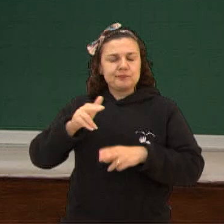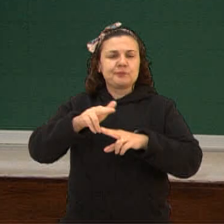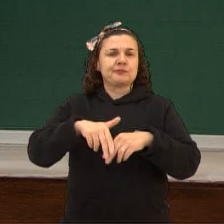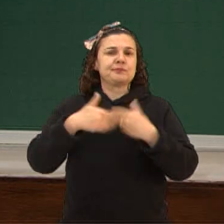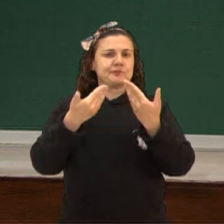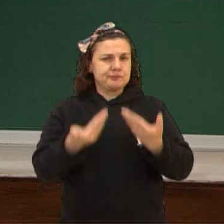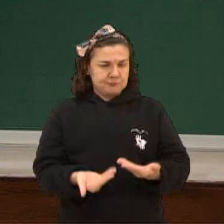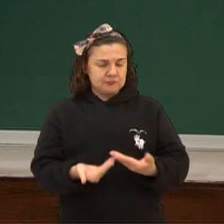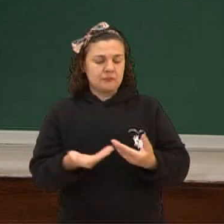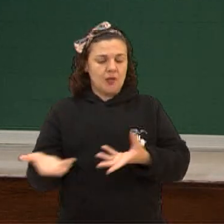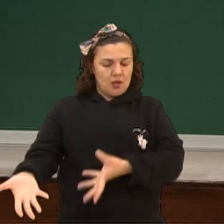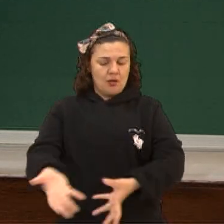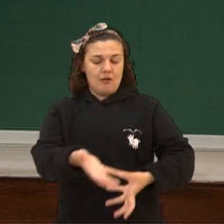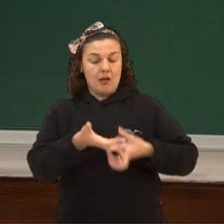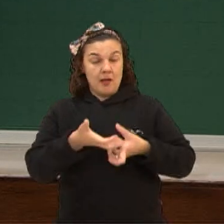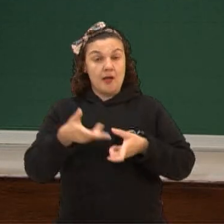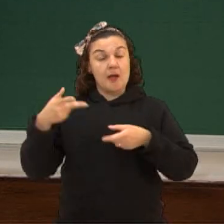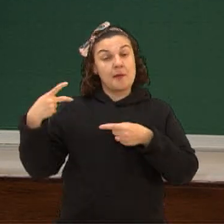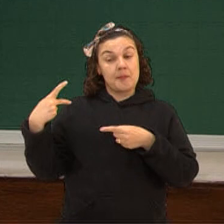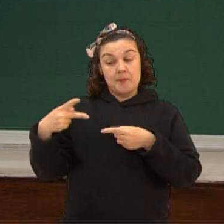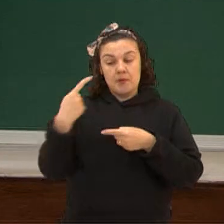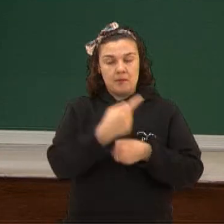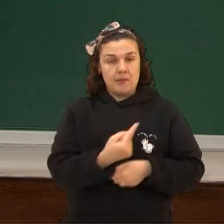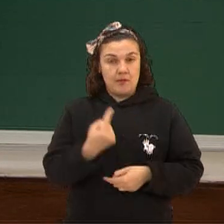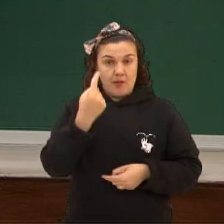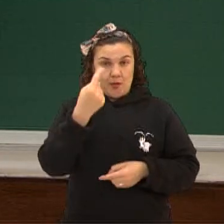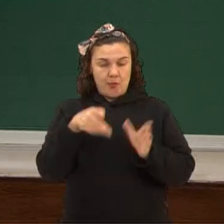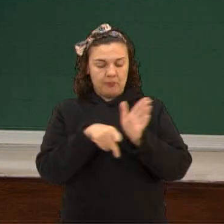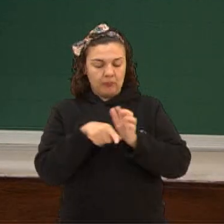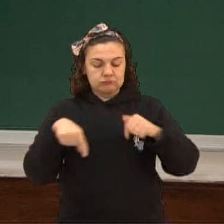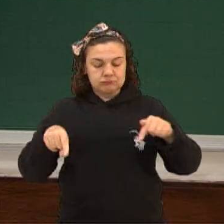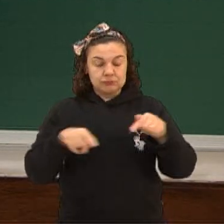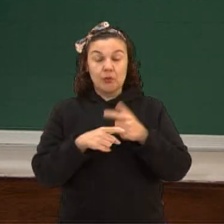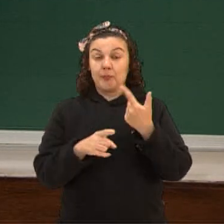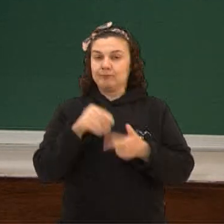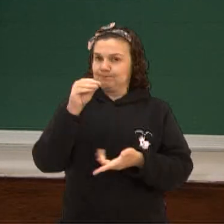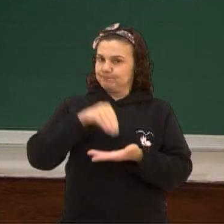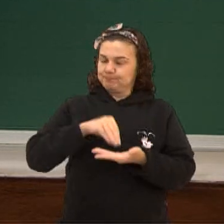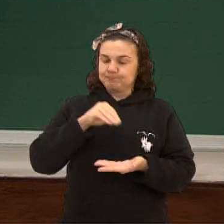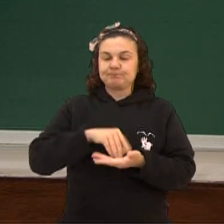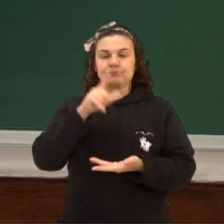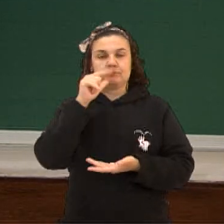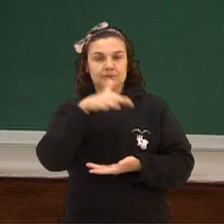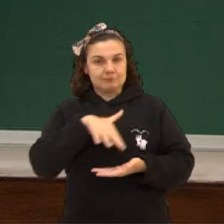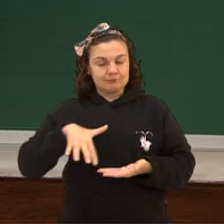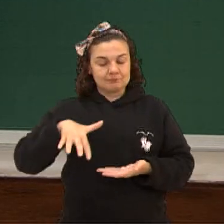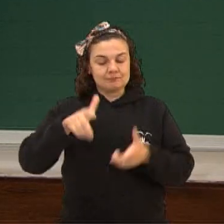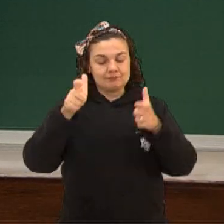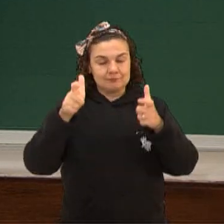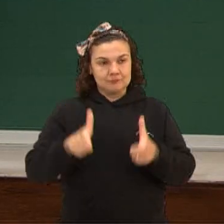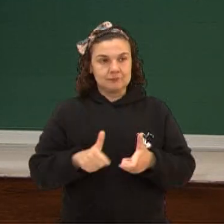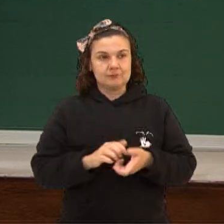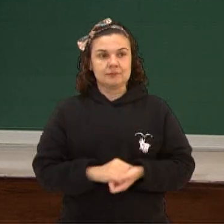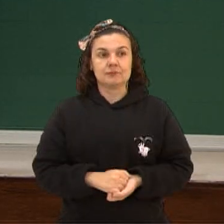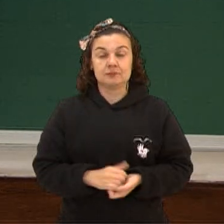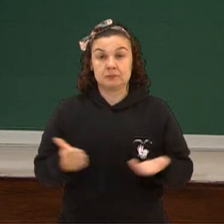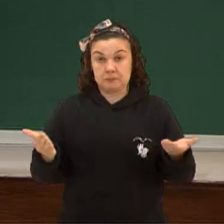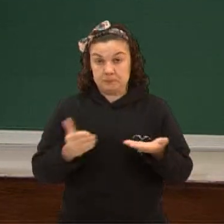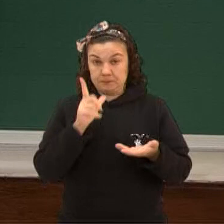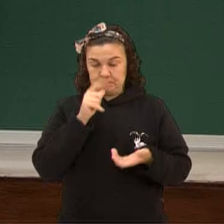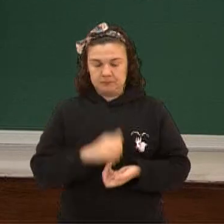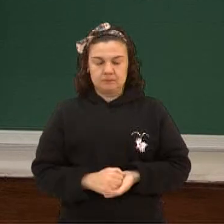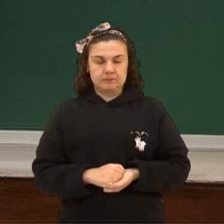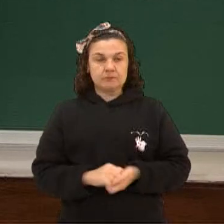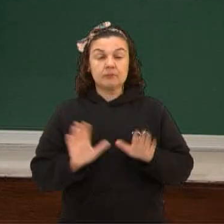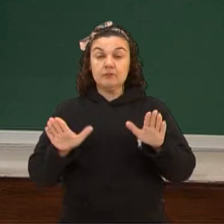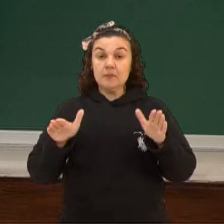novamente o sistema para abastecer a Piraquara 1, né, por conta dessa crise hídrica, dessa falta crônica aí que nós estamos sentindo de água.